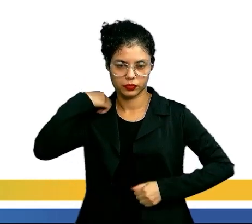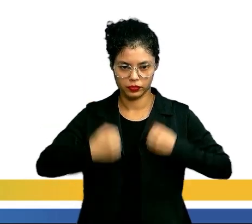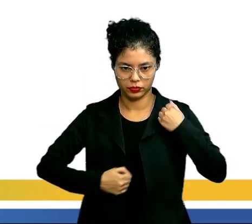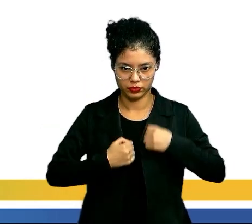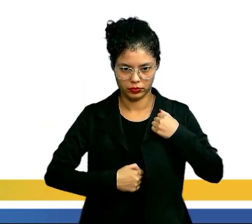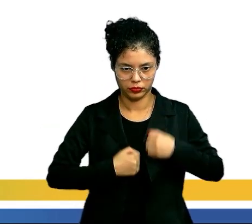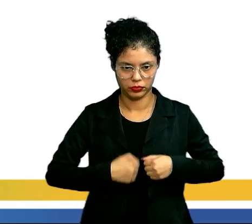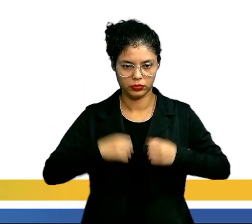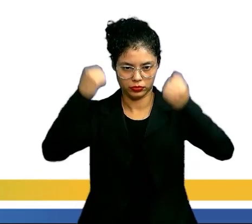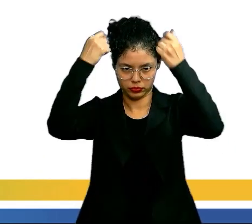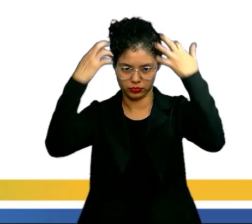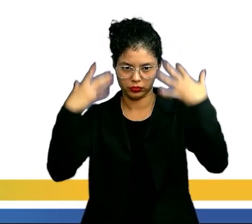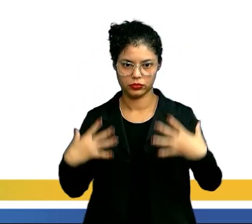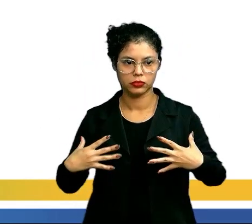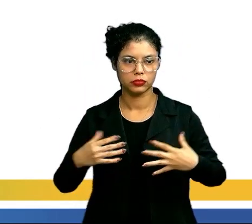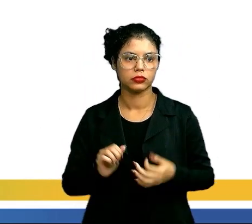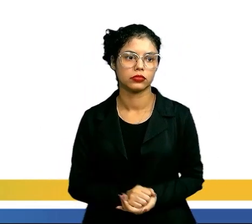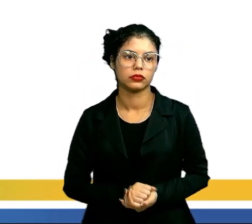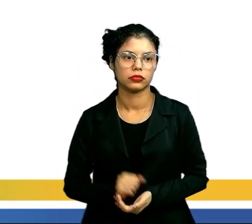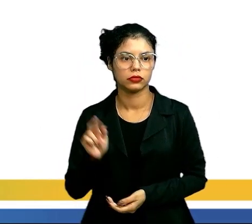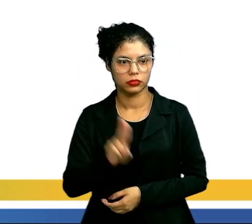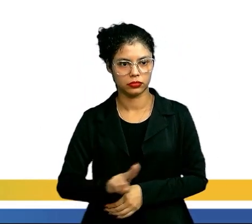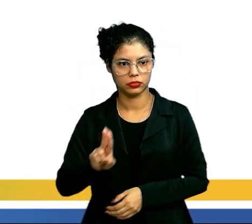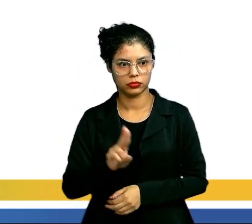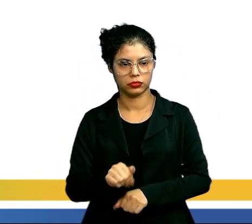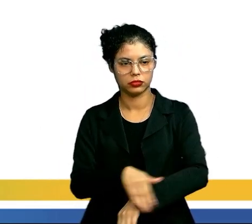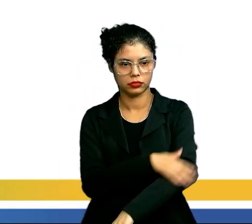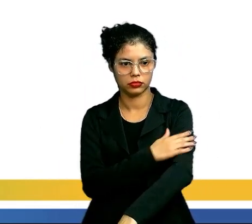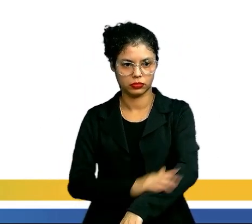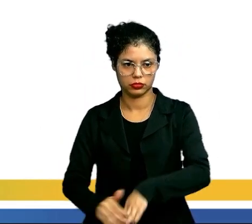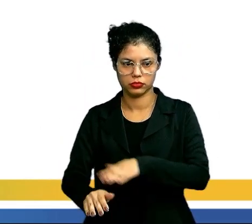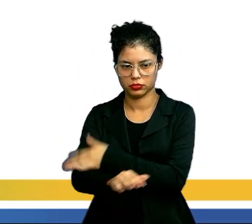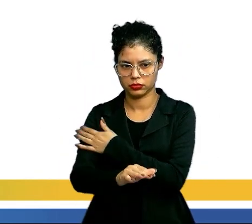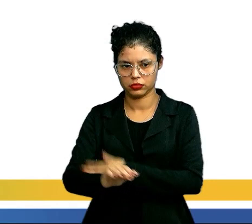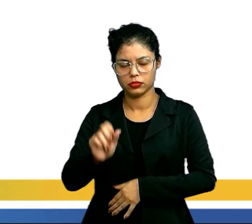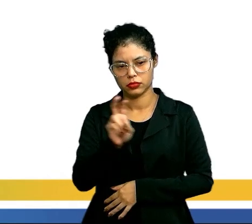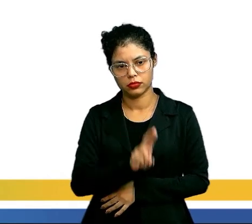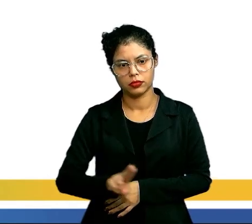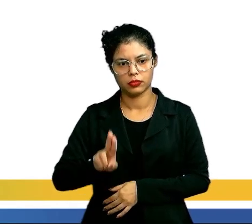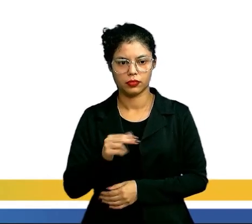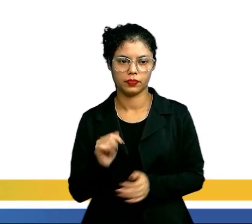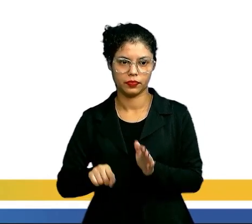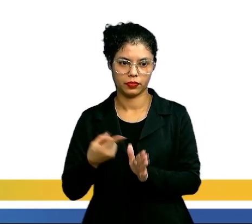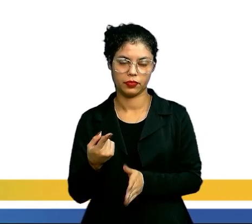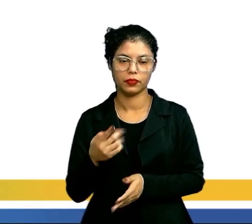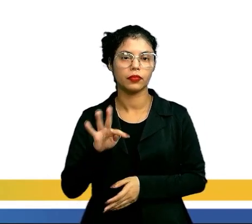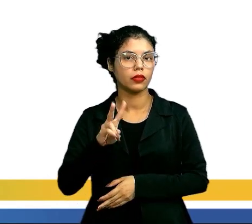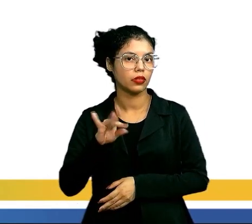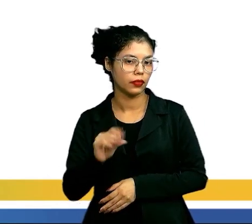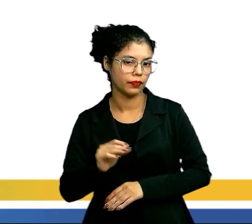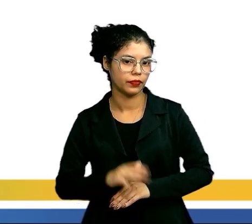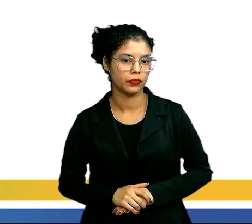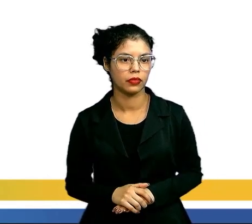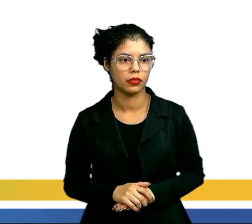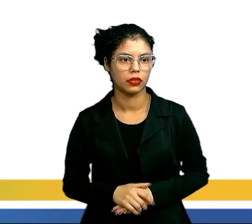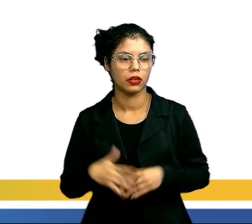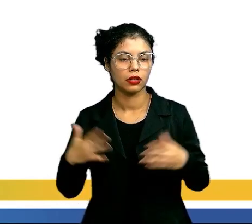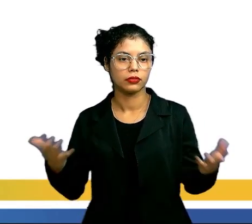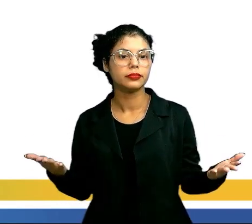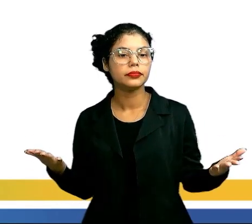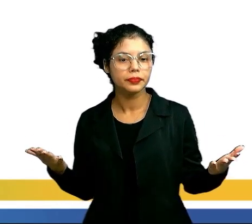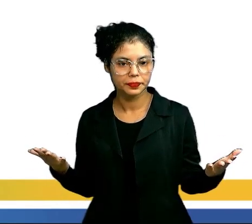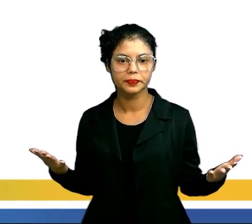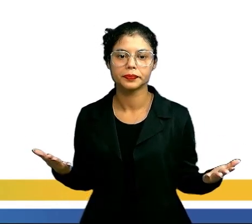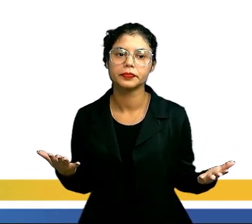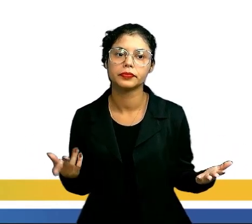para necessidades de banhos diários. Alternativa E. Utilização de cremes ou pomadas como principais ativos.